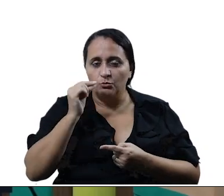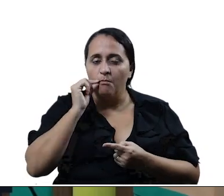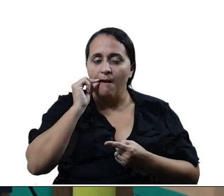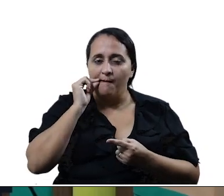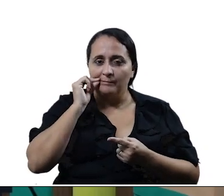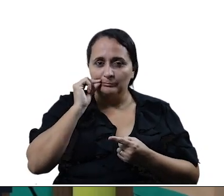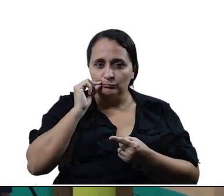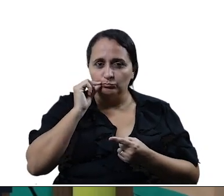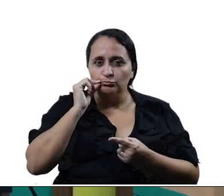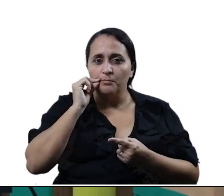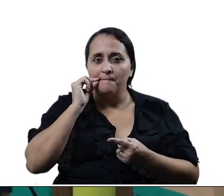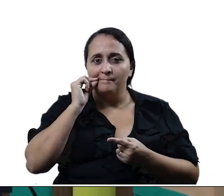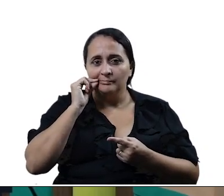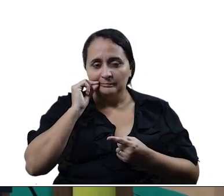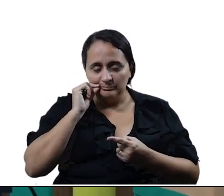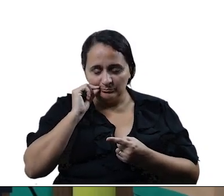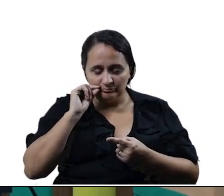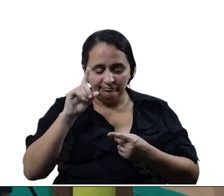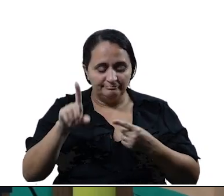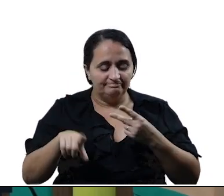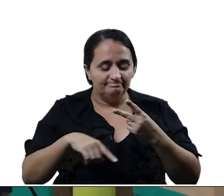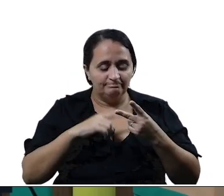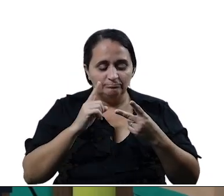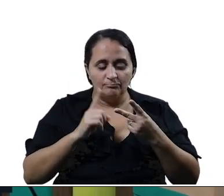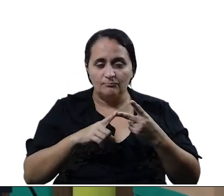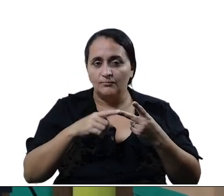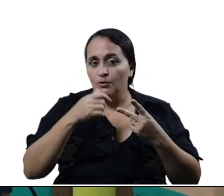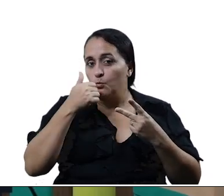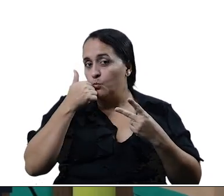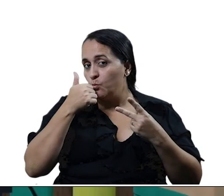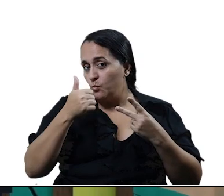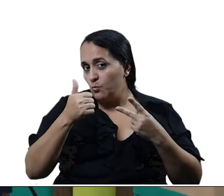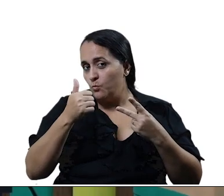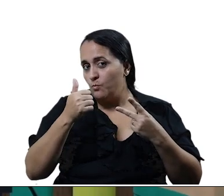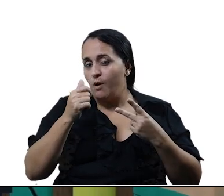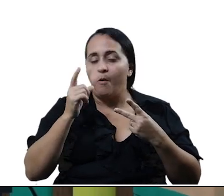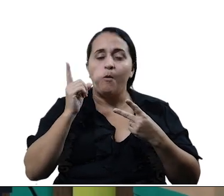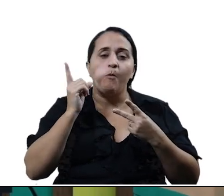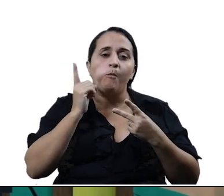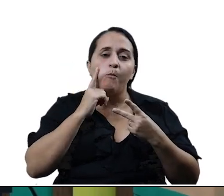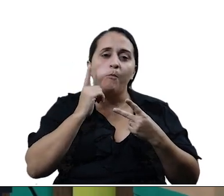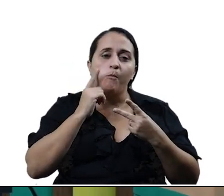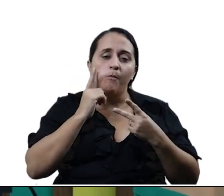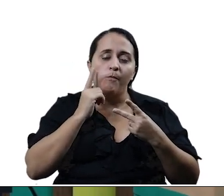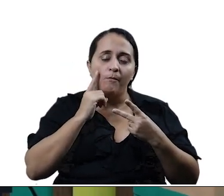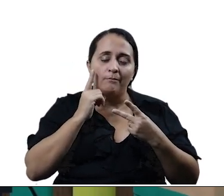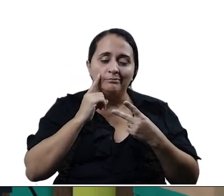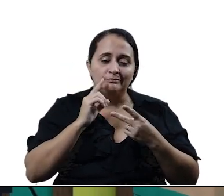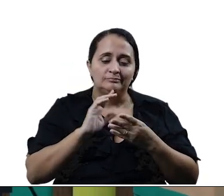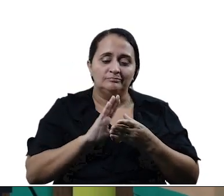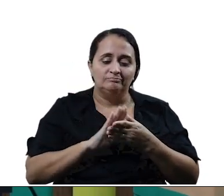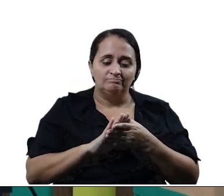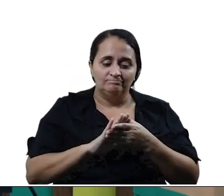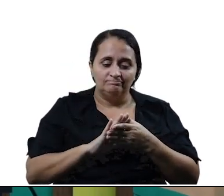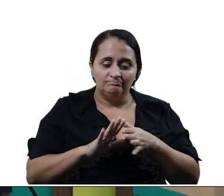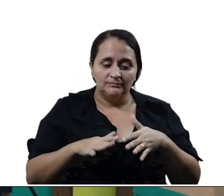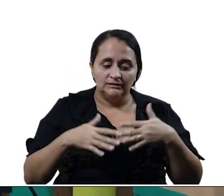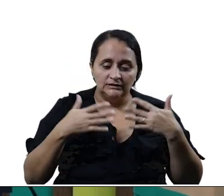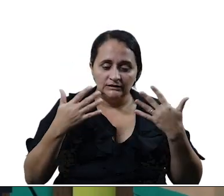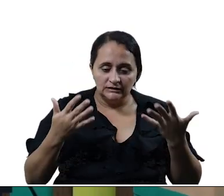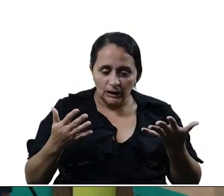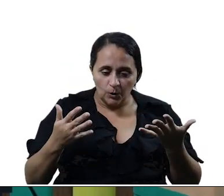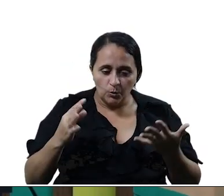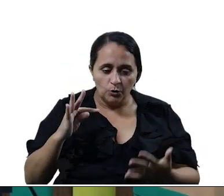foi a quantidade, e uma bala. Então, no total, ele comprou